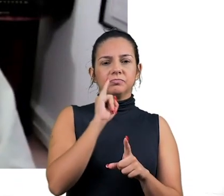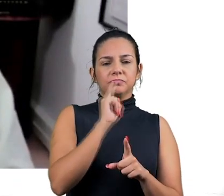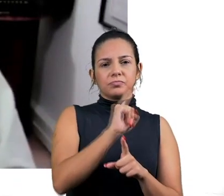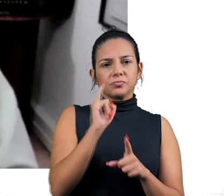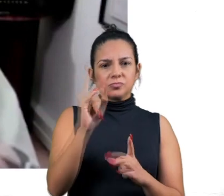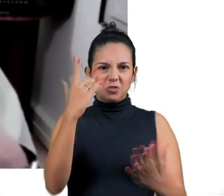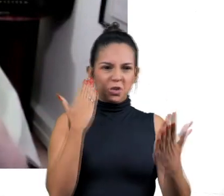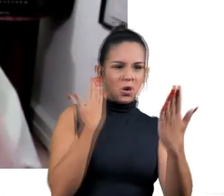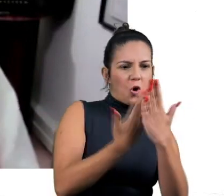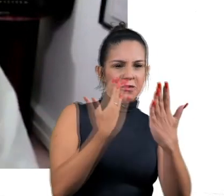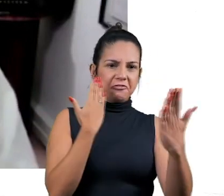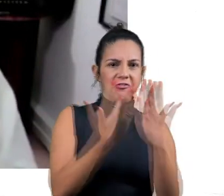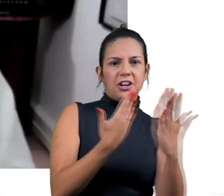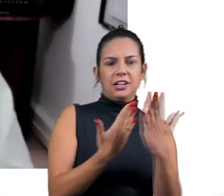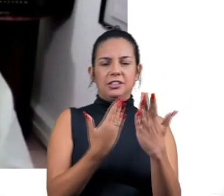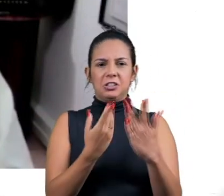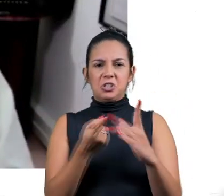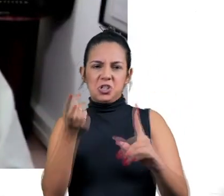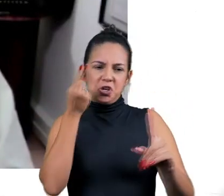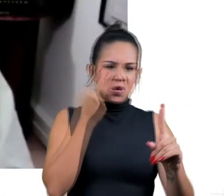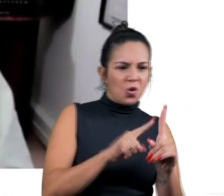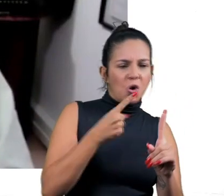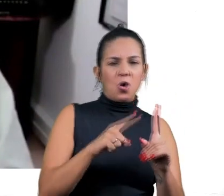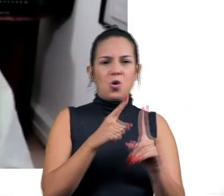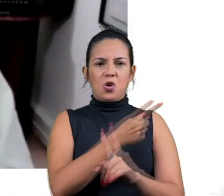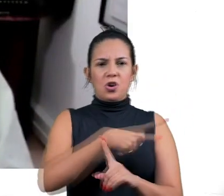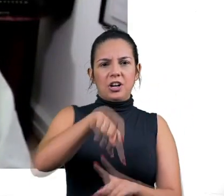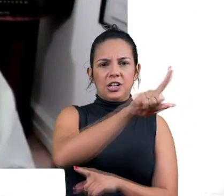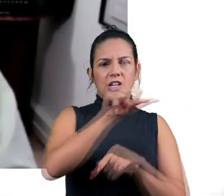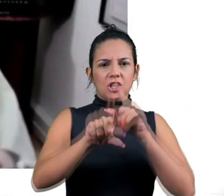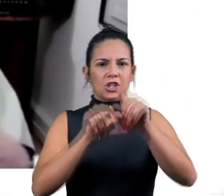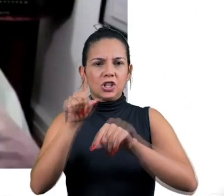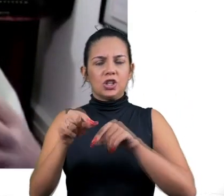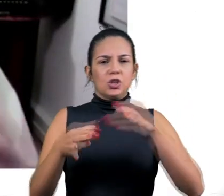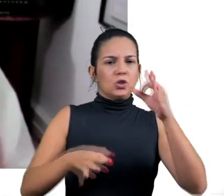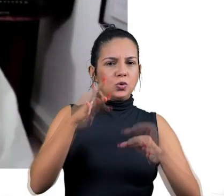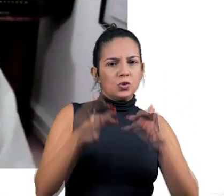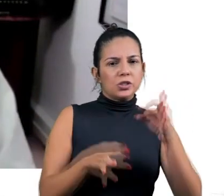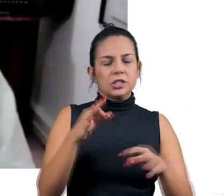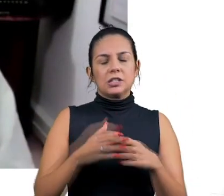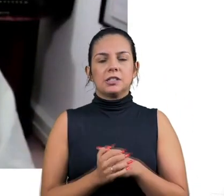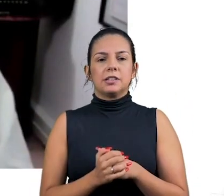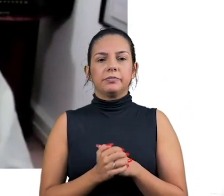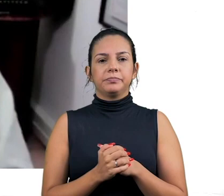a confrontar as instituições, a tentar pular as decisões da justiça,